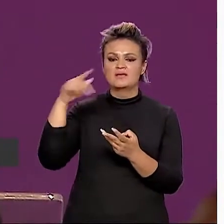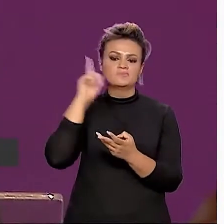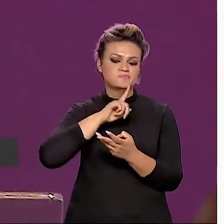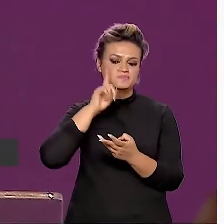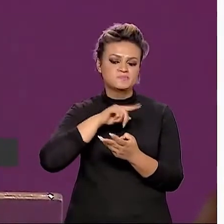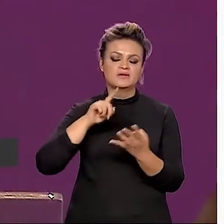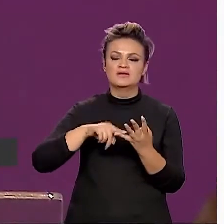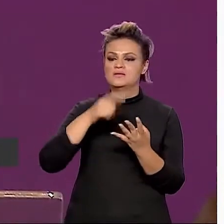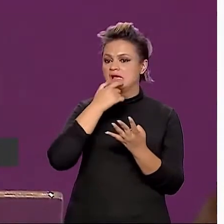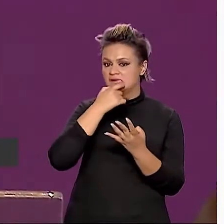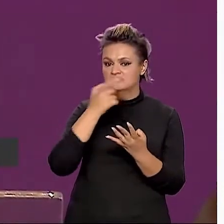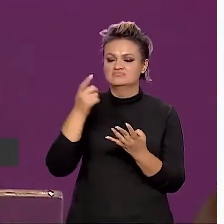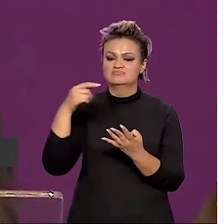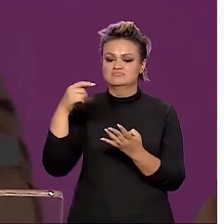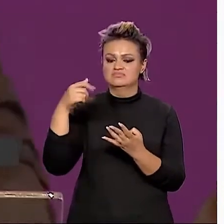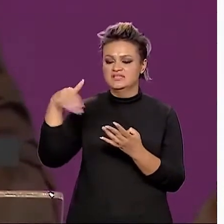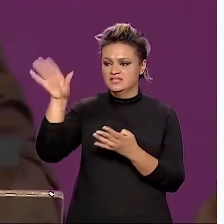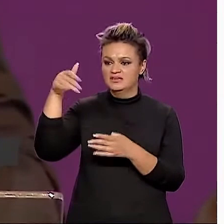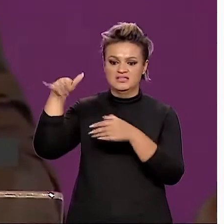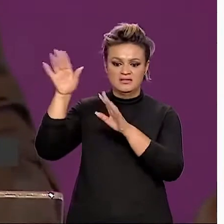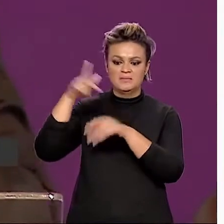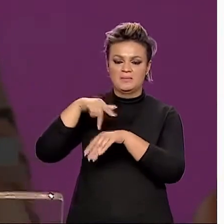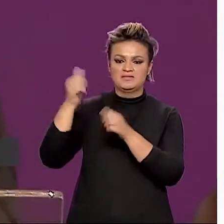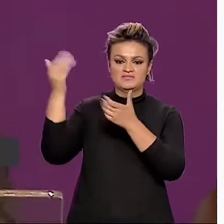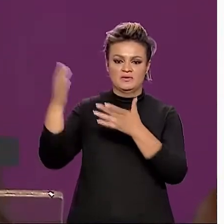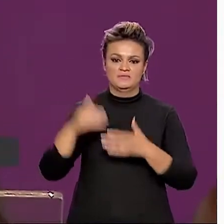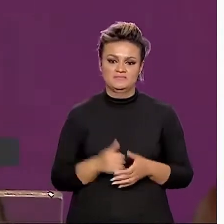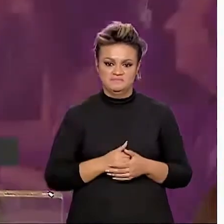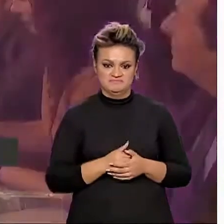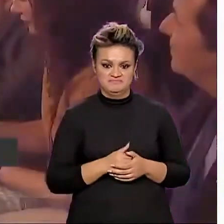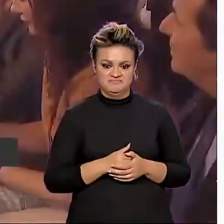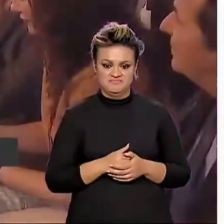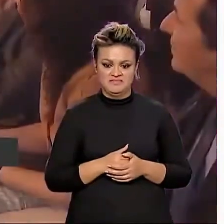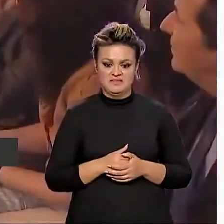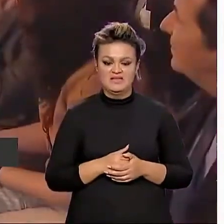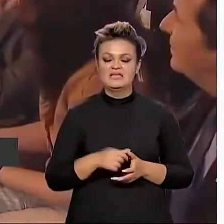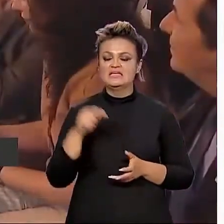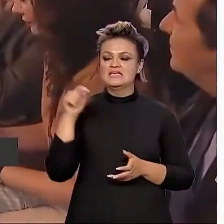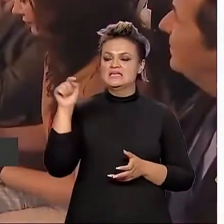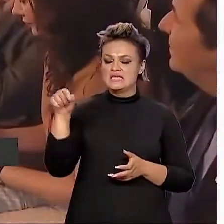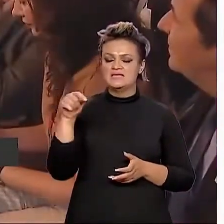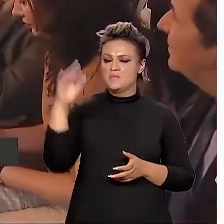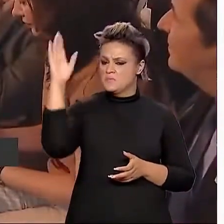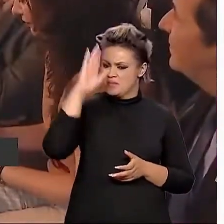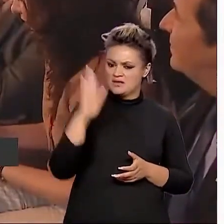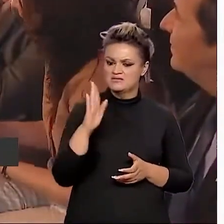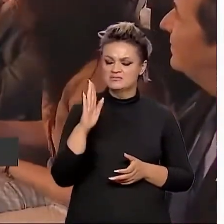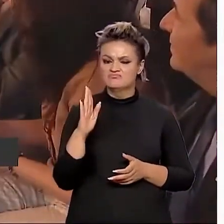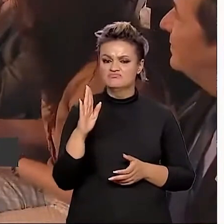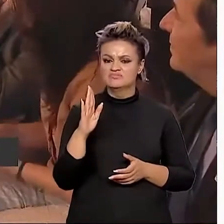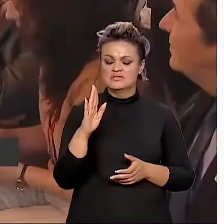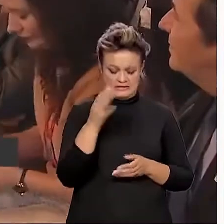Estados Unidos, para a Inglaterra. Como esse país era um país que foi, de forma hegemônica,